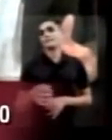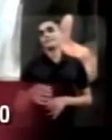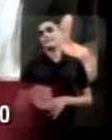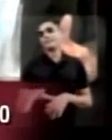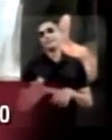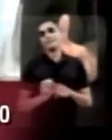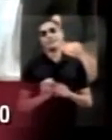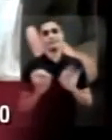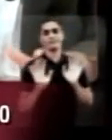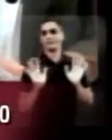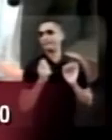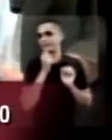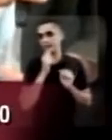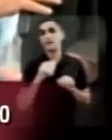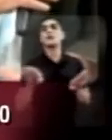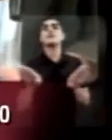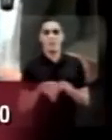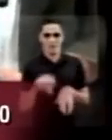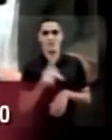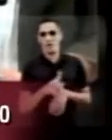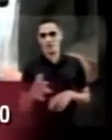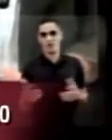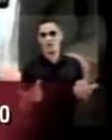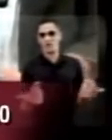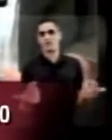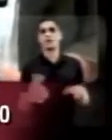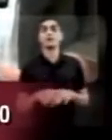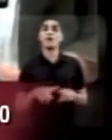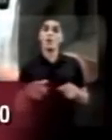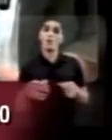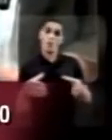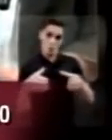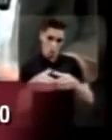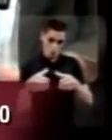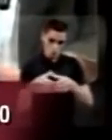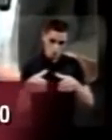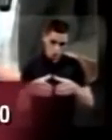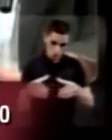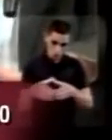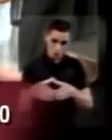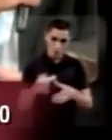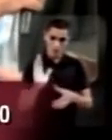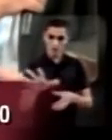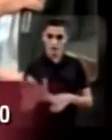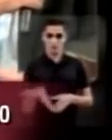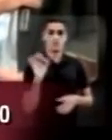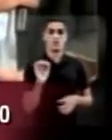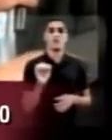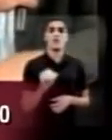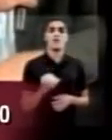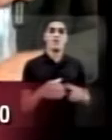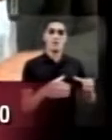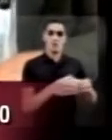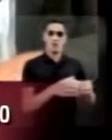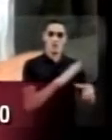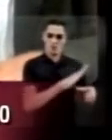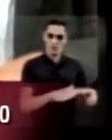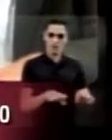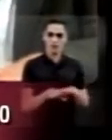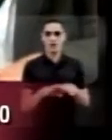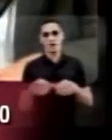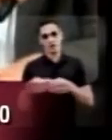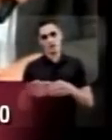também. Então, um dos grupos escolhidos foi crianças e professores. Outro grupo que